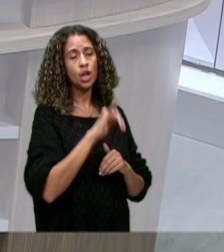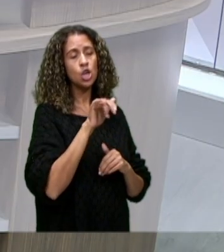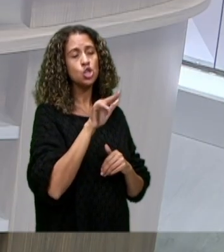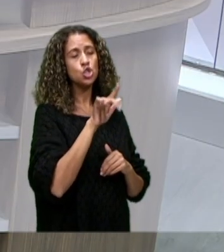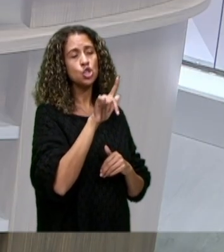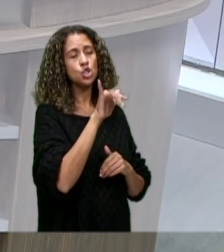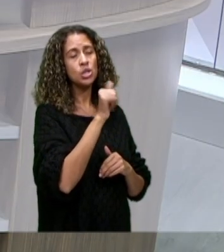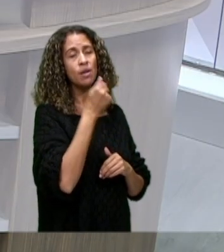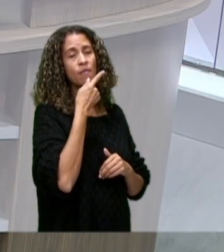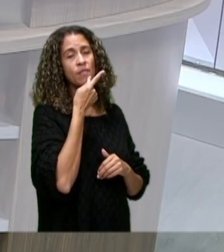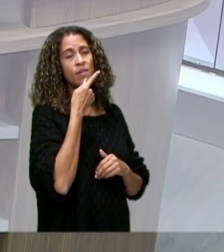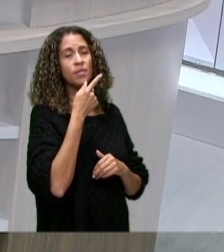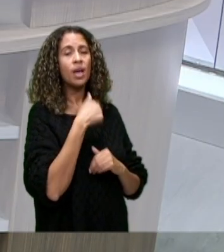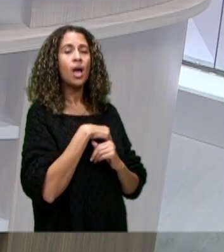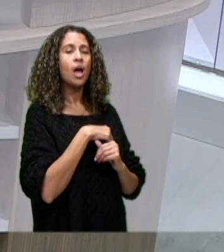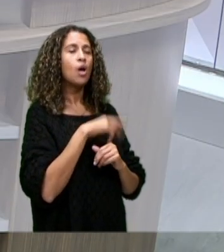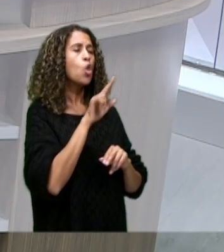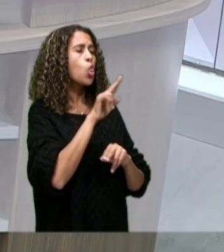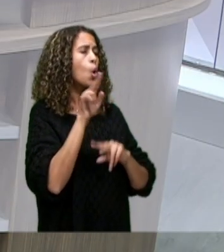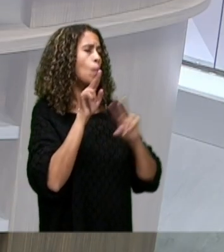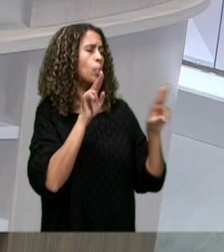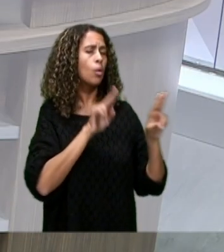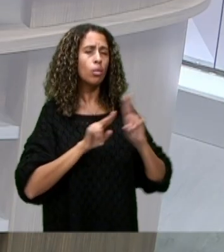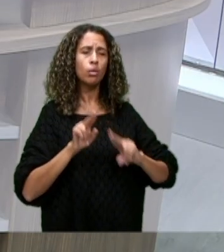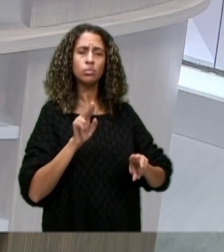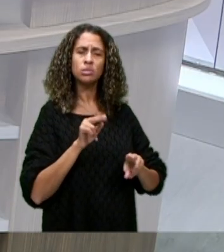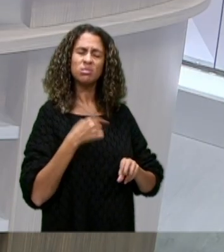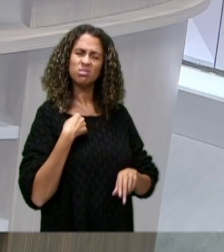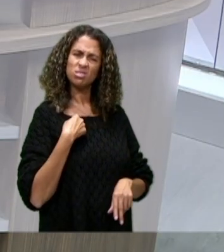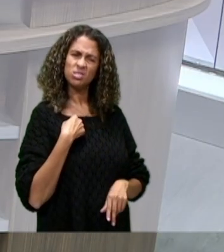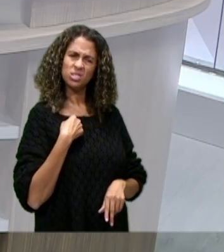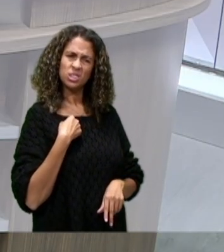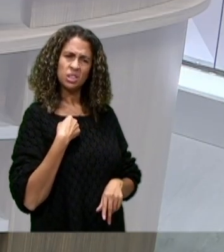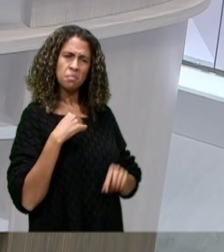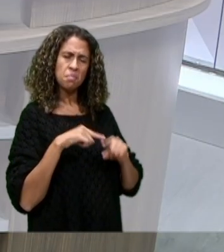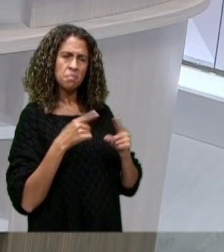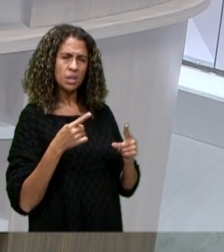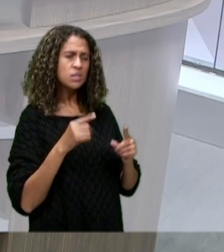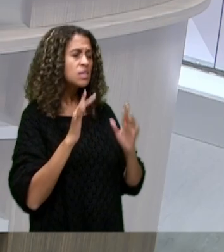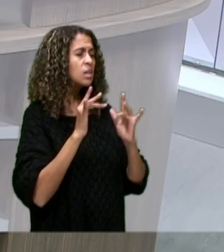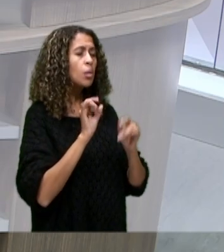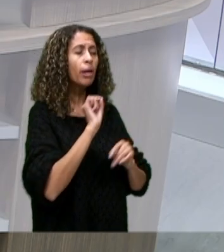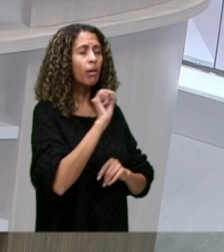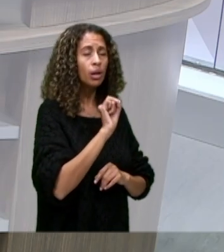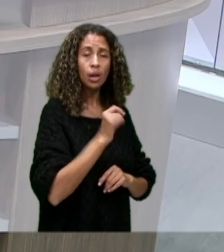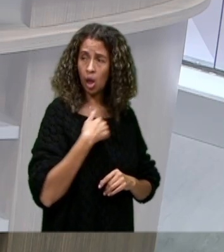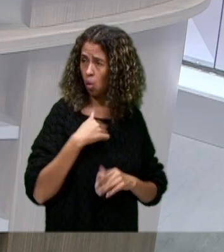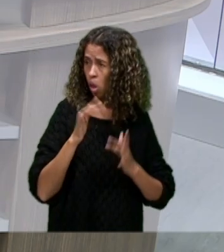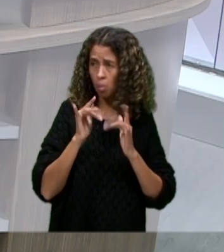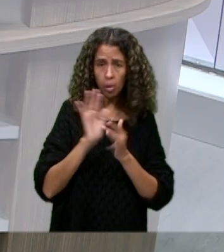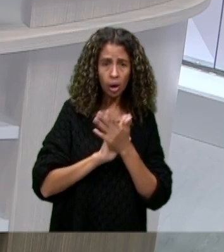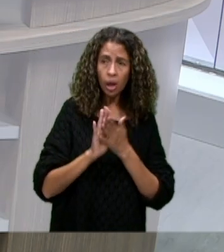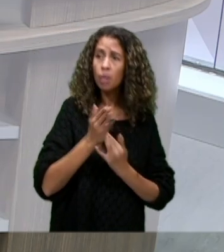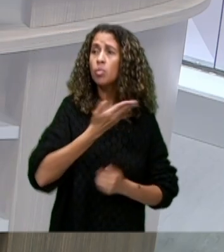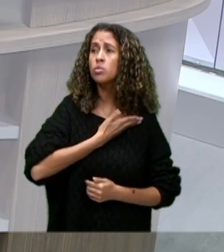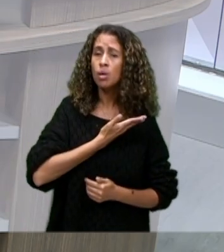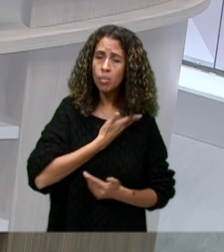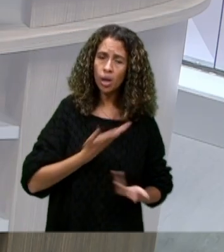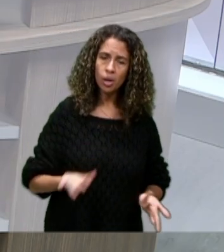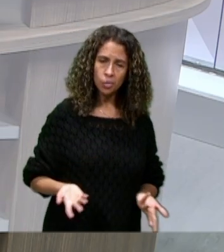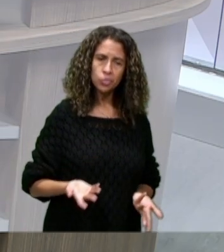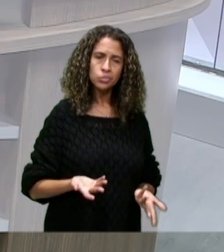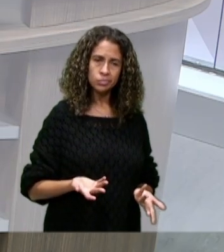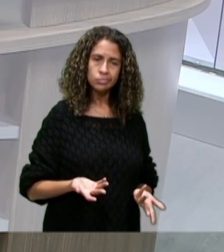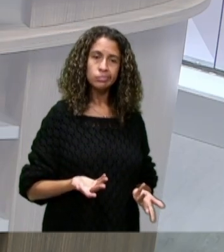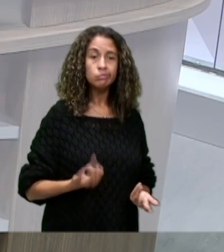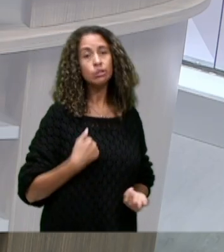falava, fulano, porque o Beltrano, porque isso, porque aquilo. Aí eu disse assim, você tá namorando quem? Eu falei, não tô namorando ninguém, eles são meus amigos. São amigos,